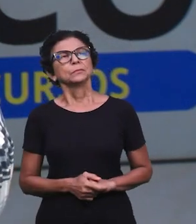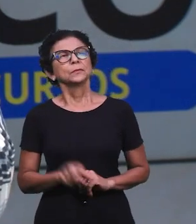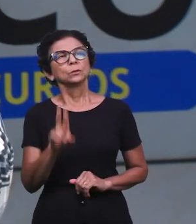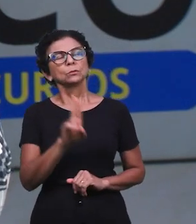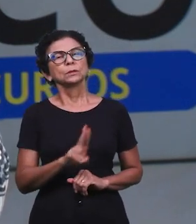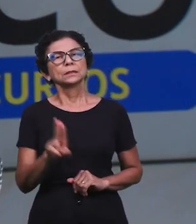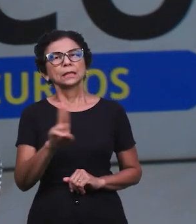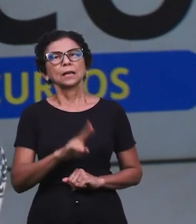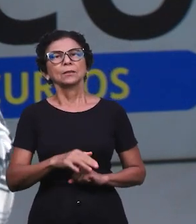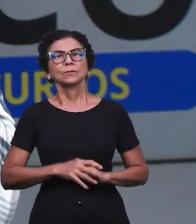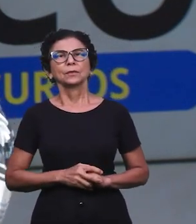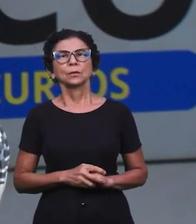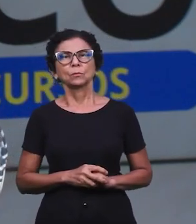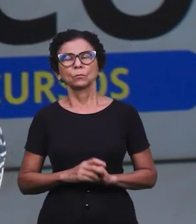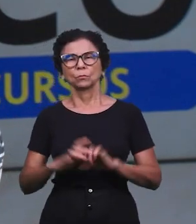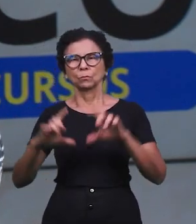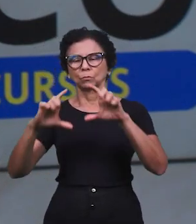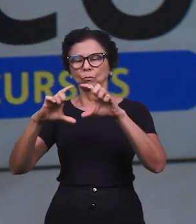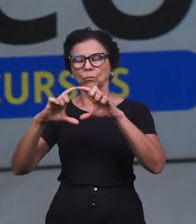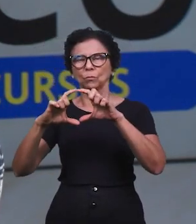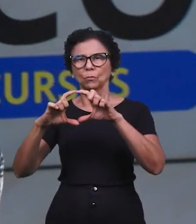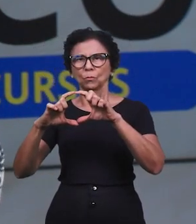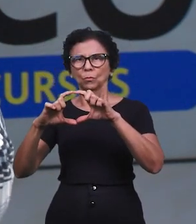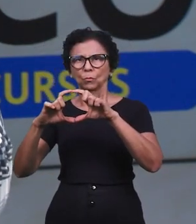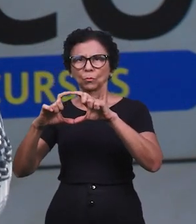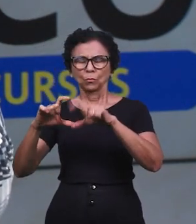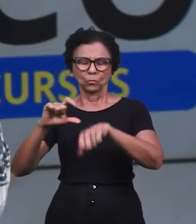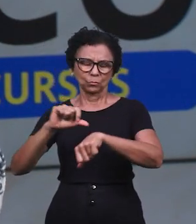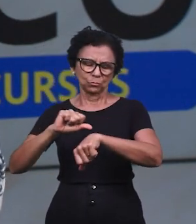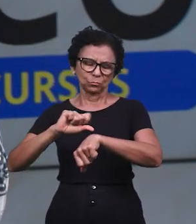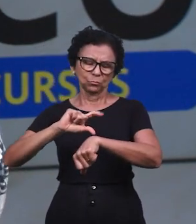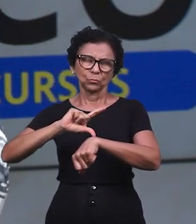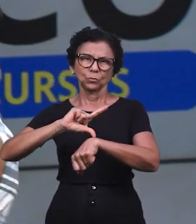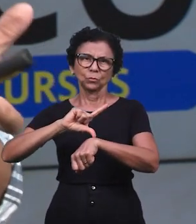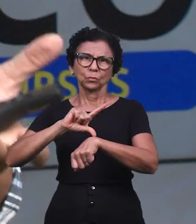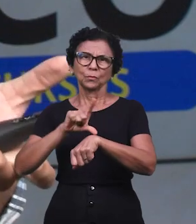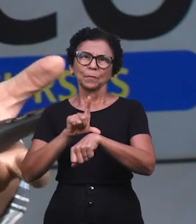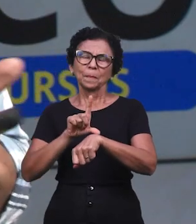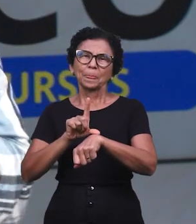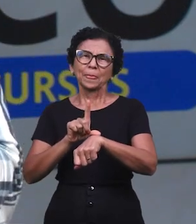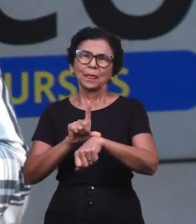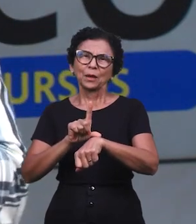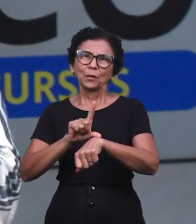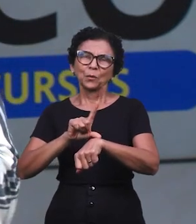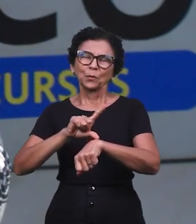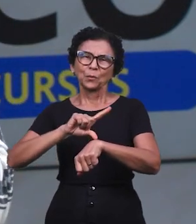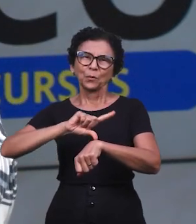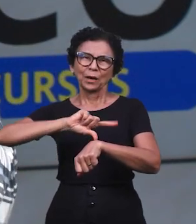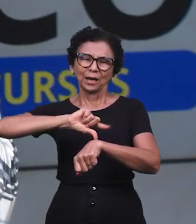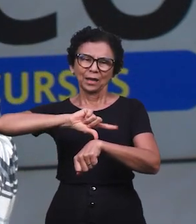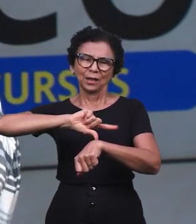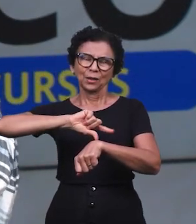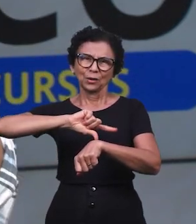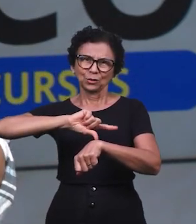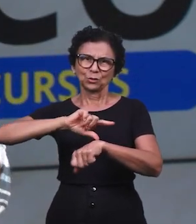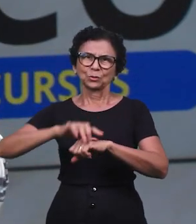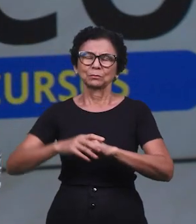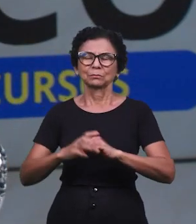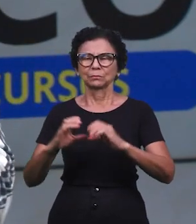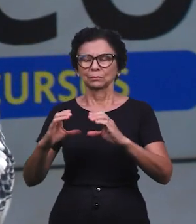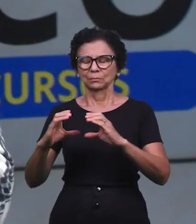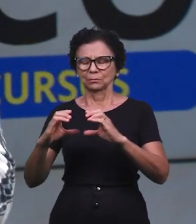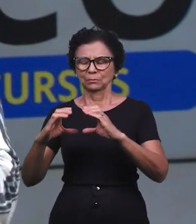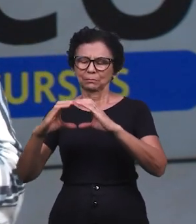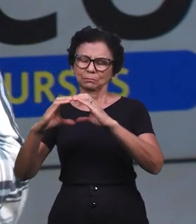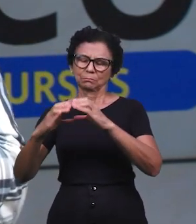um reloginho despertador que tinha o formato de um tomate, né? E tomate em italiano é pomodoro,